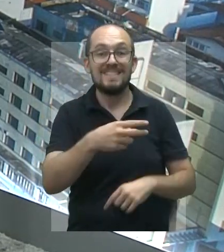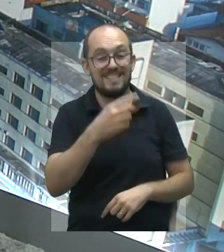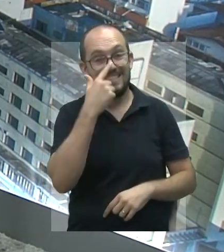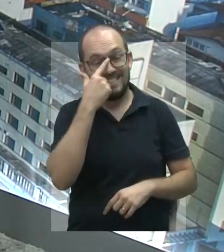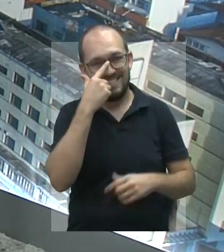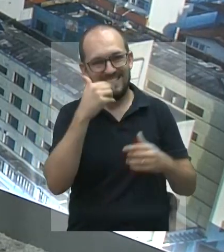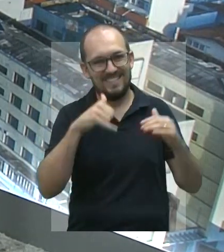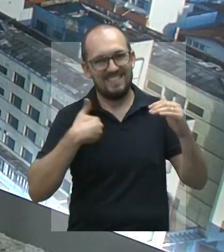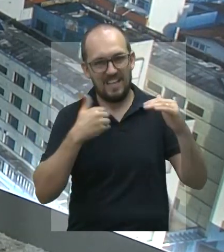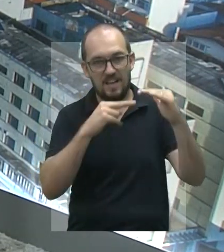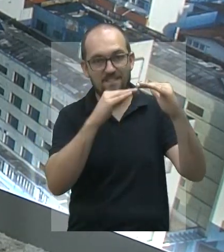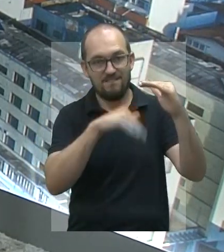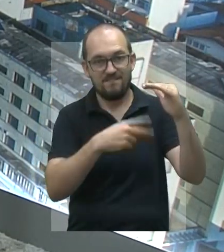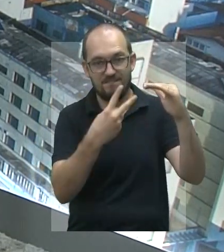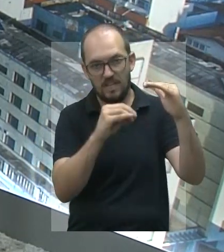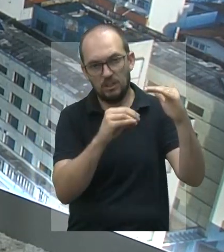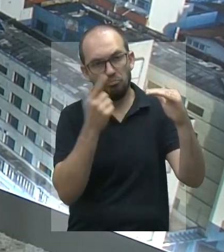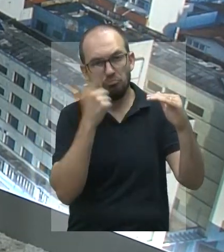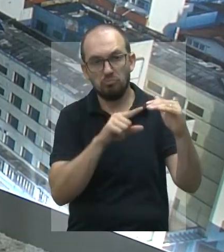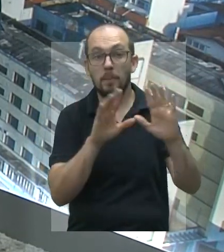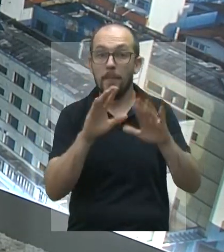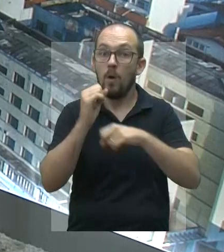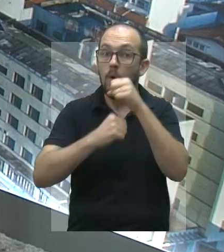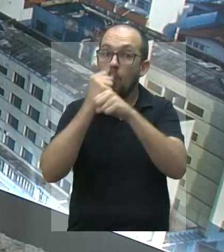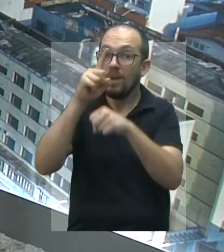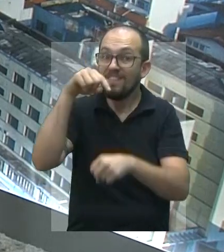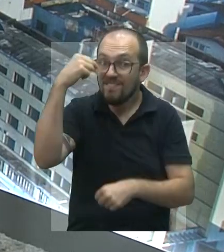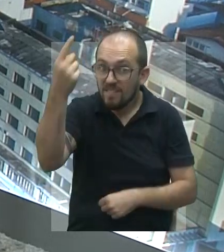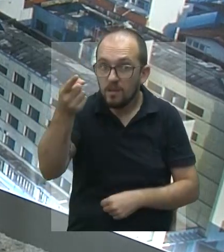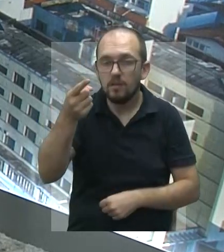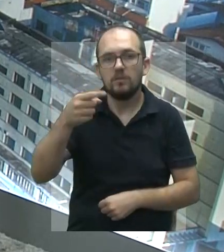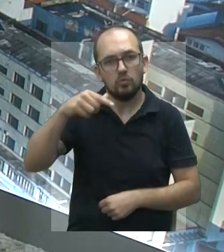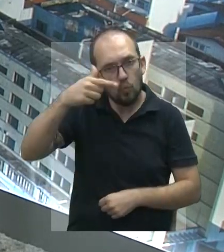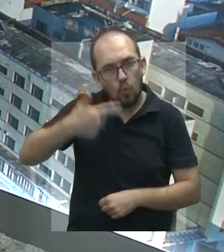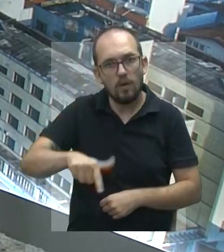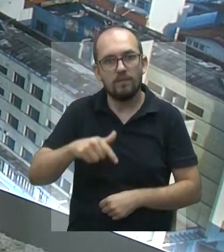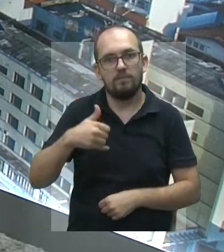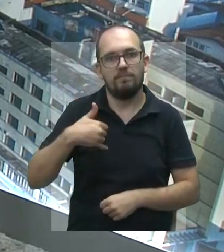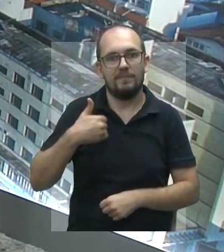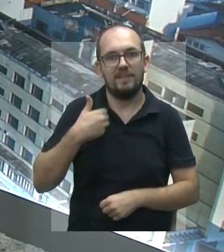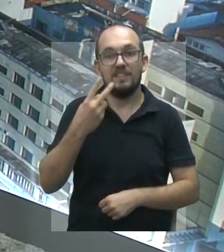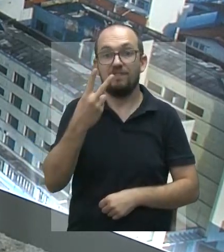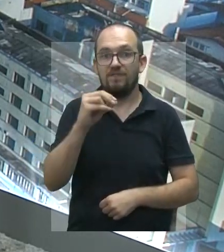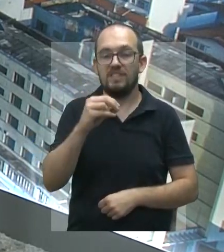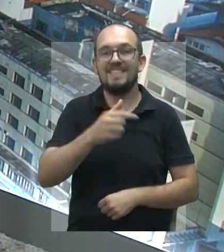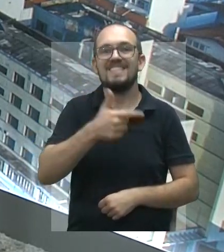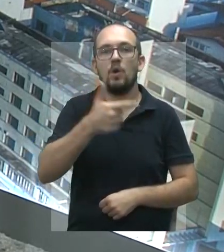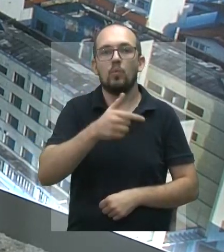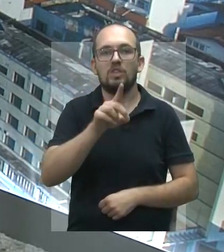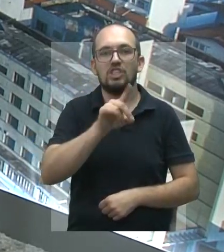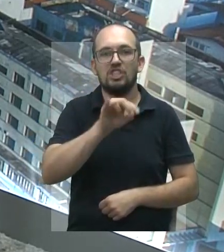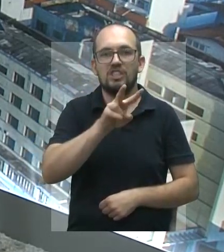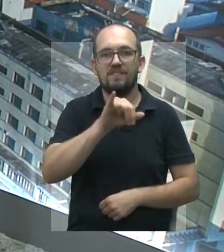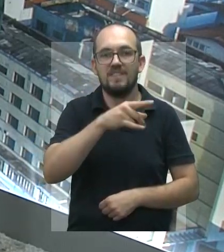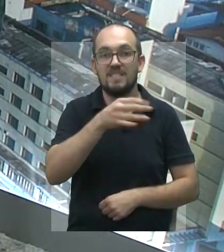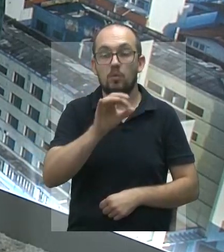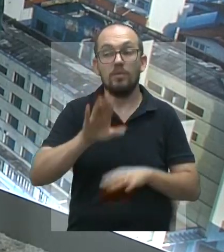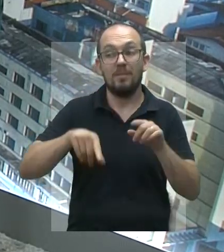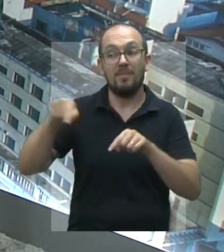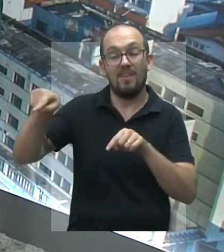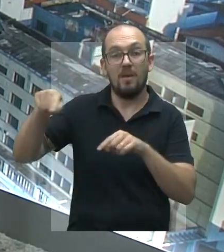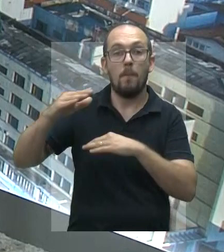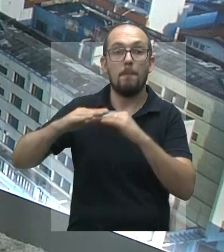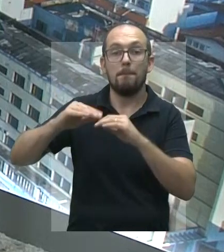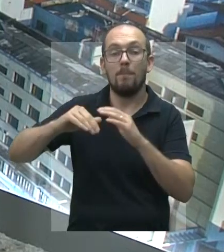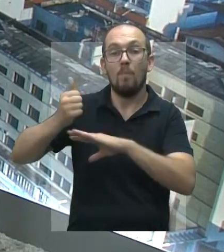tem acesso, né? Então o 15 ano que vem estará novamente no Sub-20 da segunda divisão, porque depende do time principal,